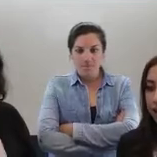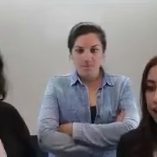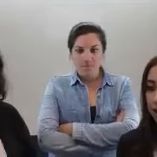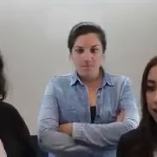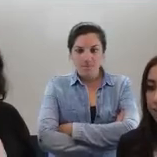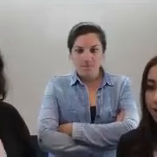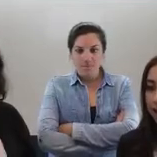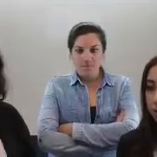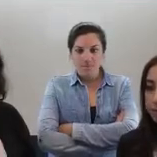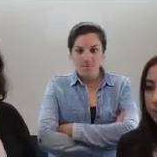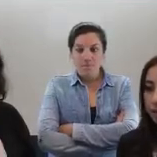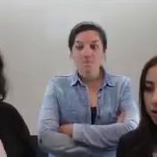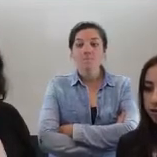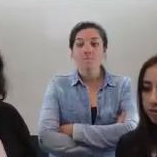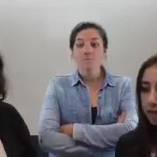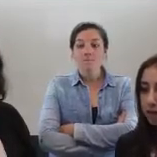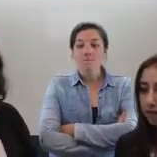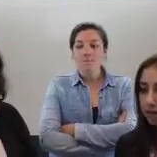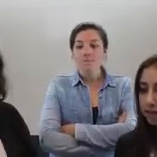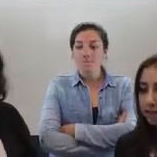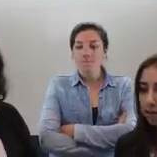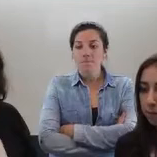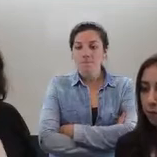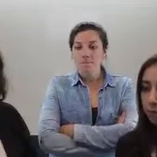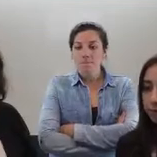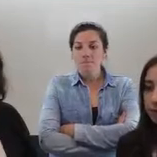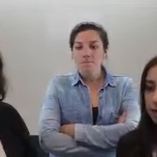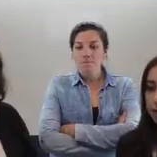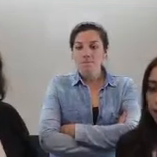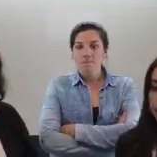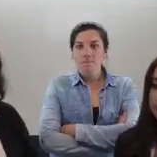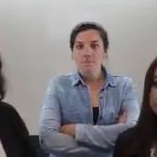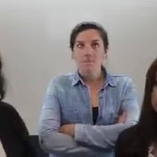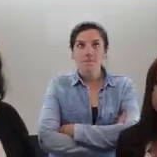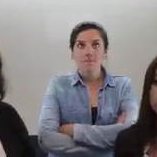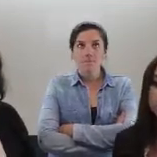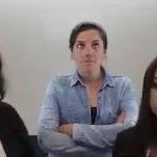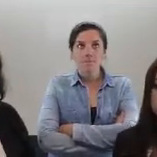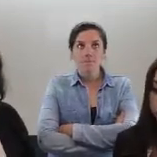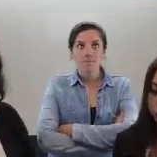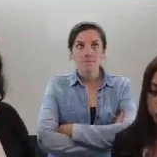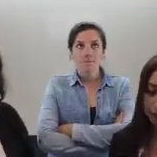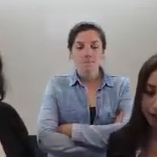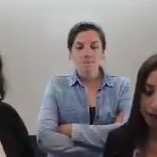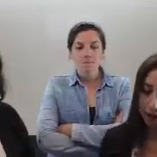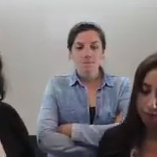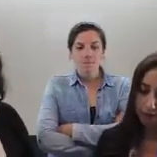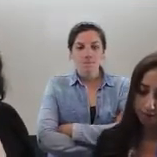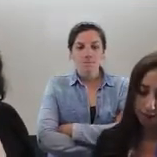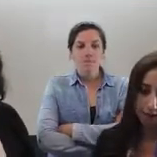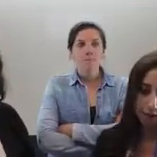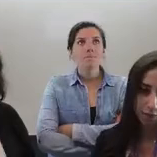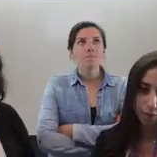vai marcar a opção periódicos ali, descendo um pouco. E daqui a gente digita o título, né?